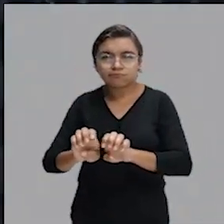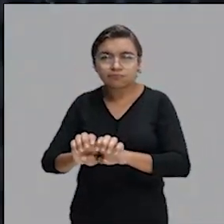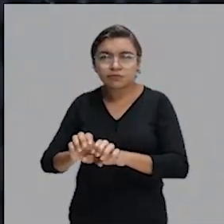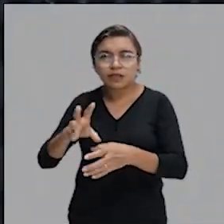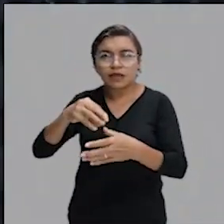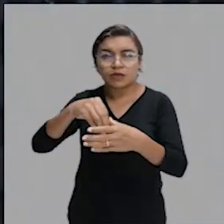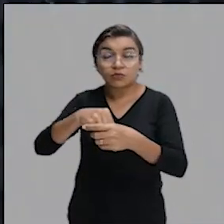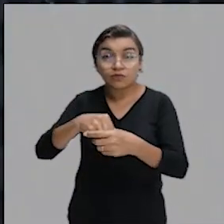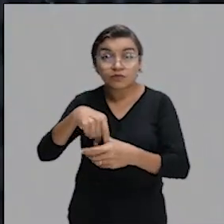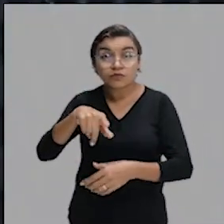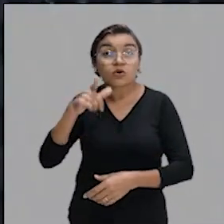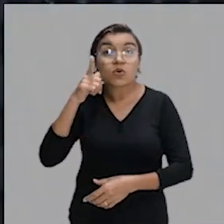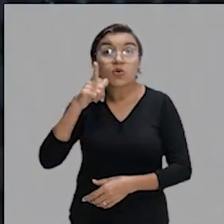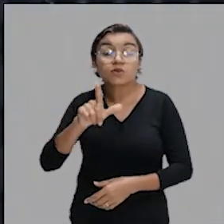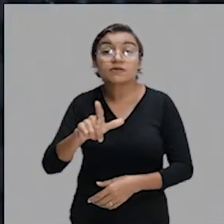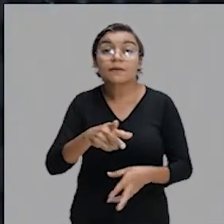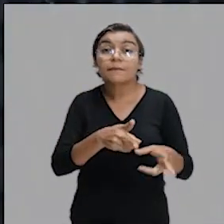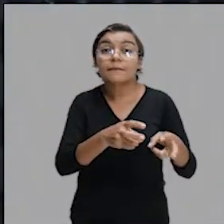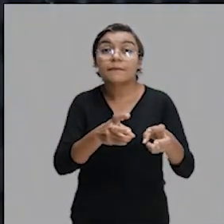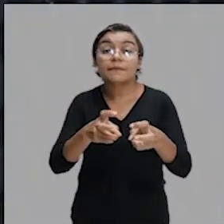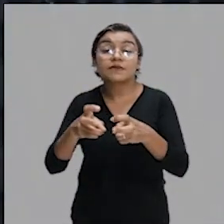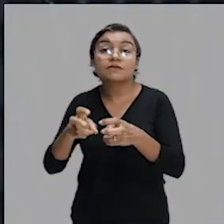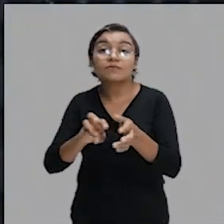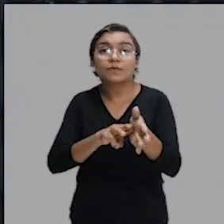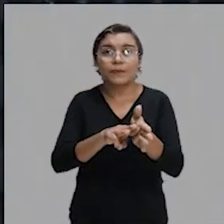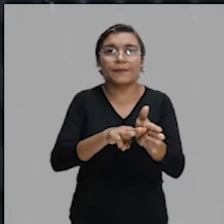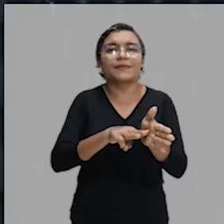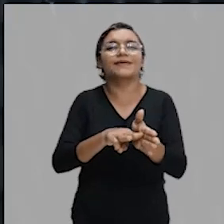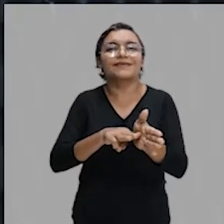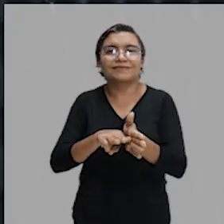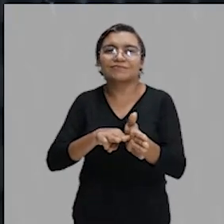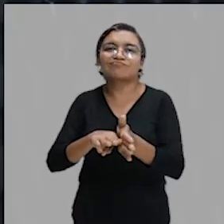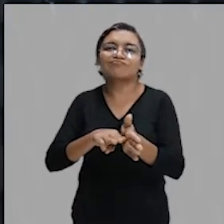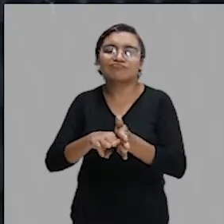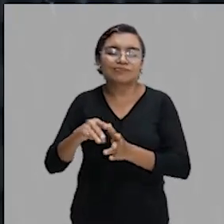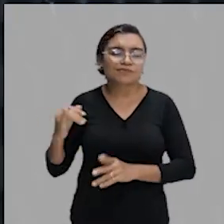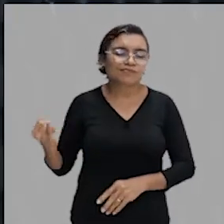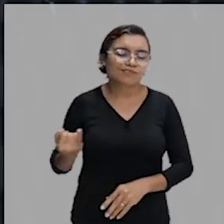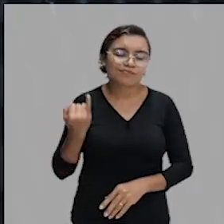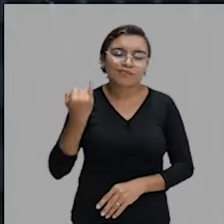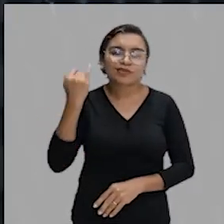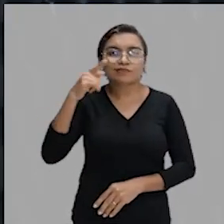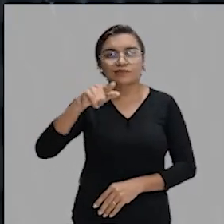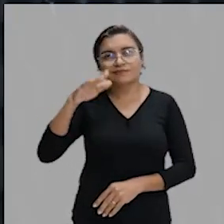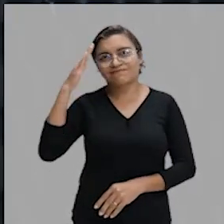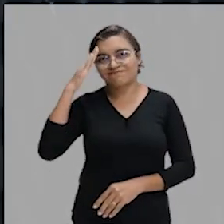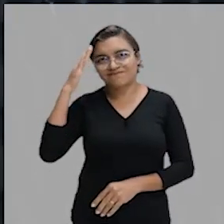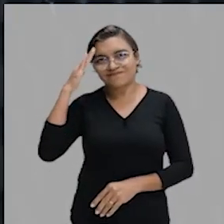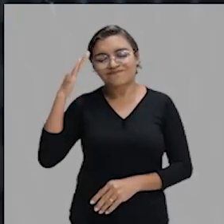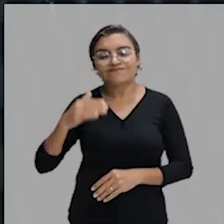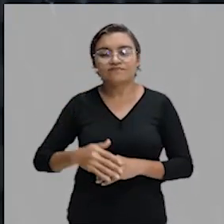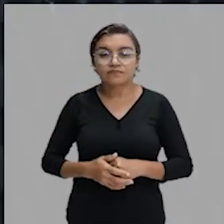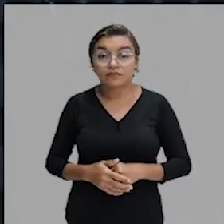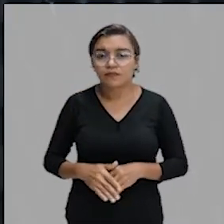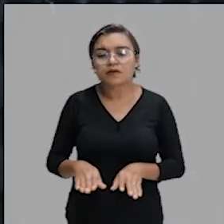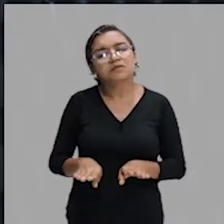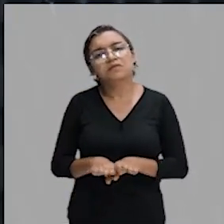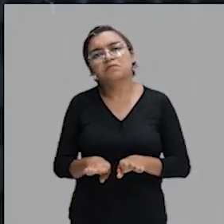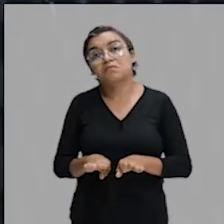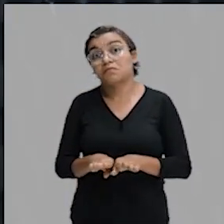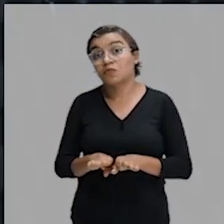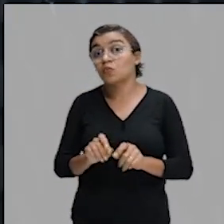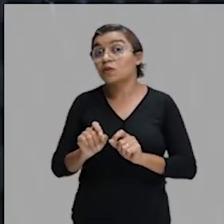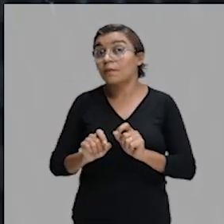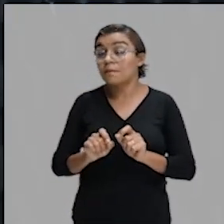aristotélica, você consegue também identificar o método. É isso que é importante você entender. E perguntas